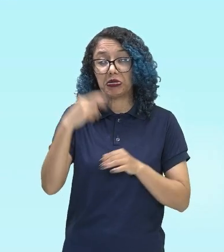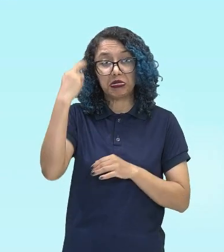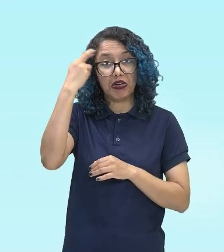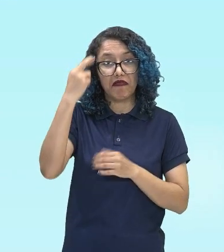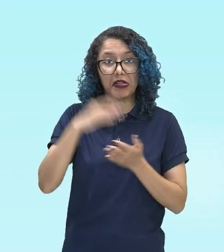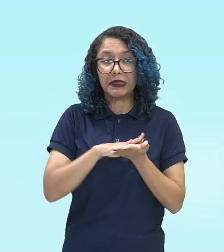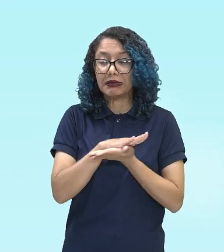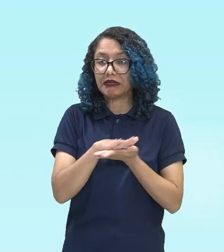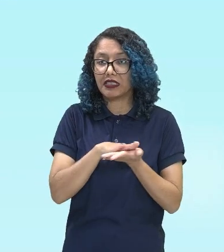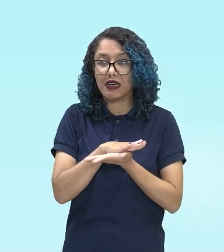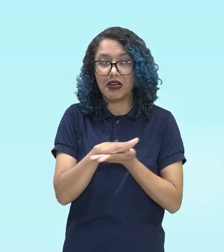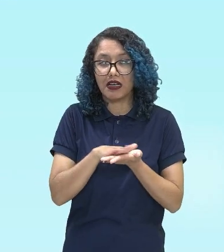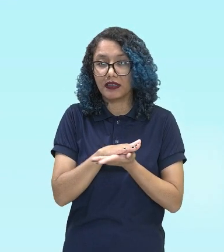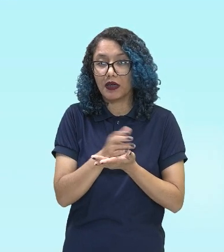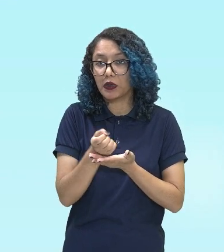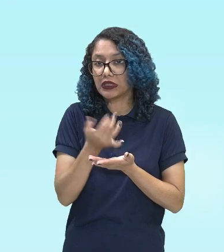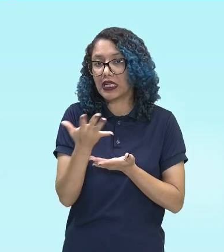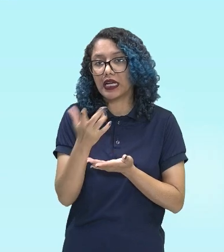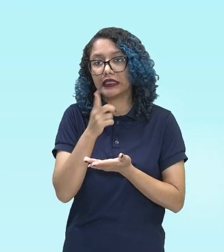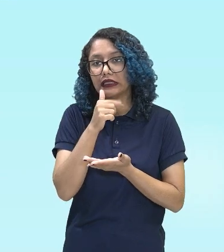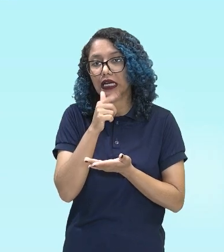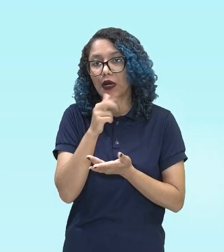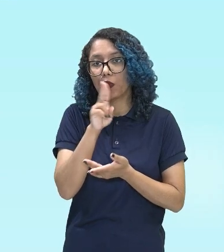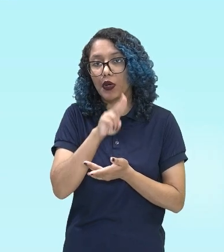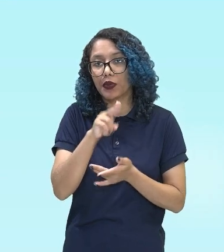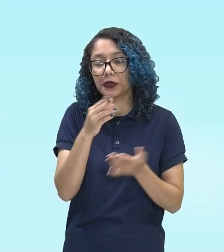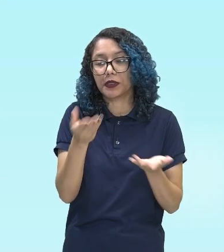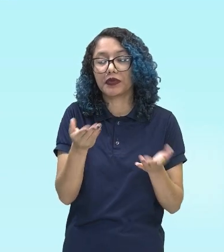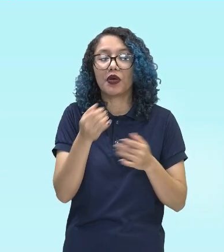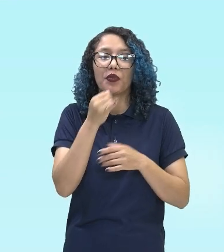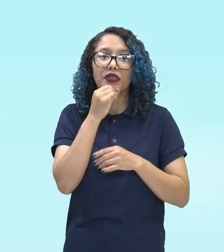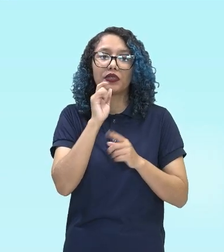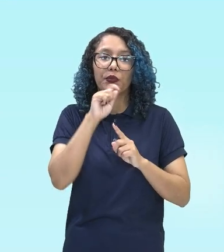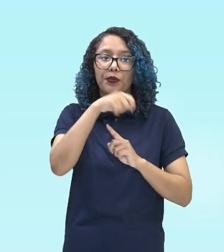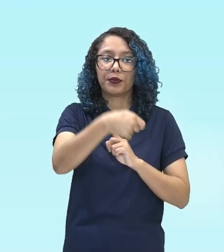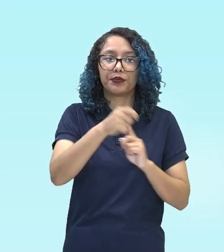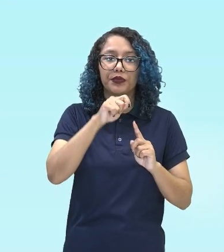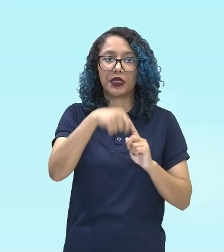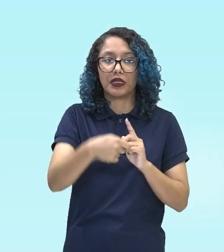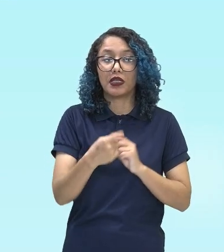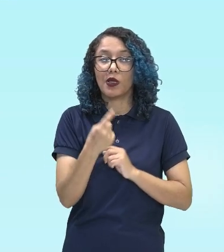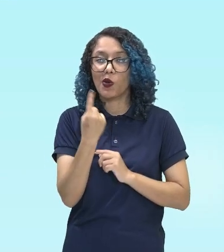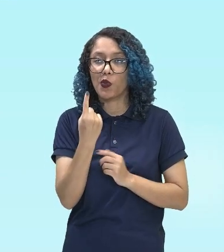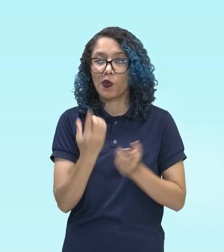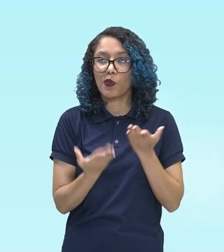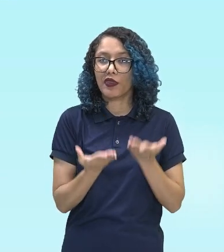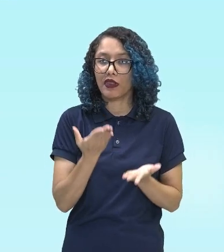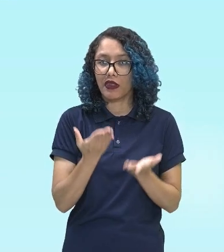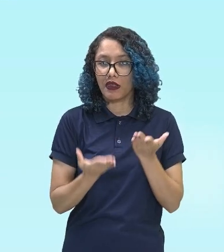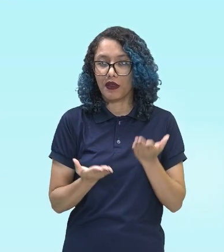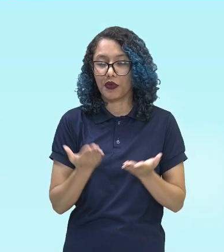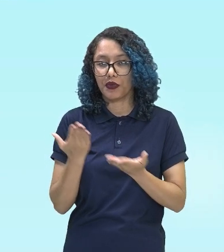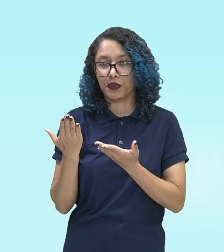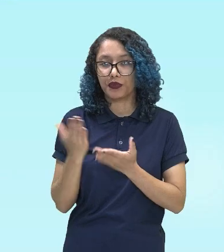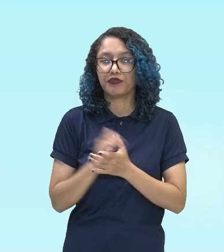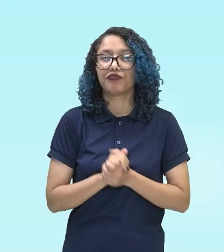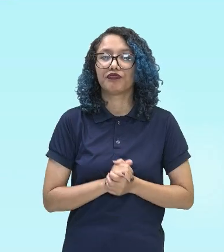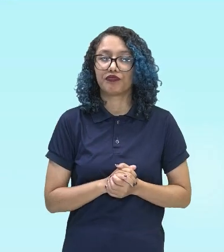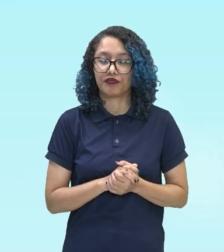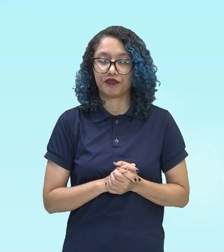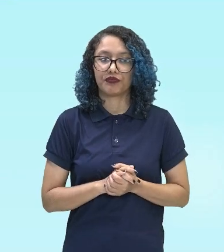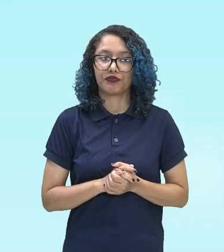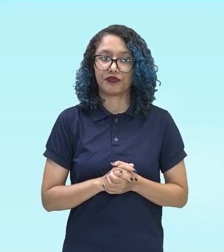né, nos gastos da água. Então, por exemplo, banana, 1 quilo, minha gente, olha só, 1 quilo